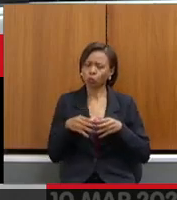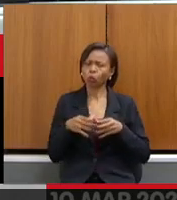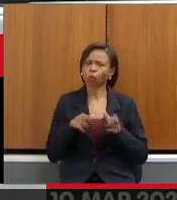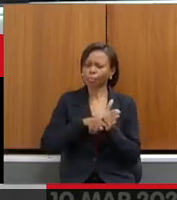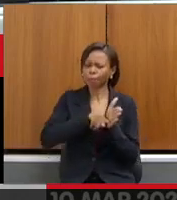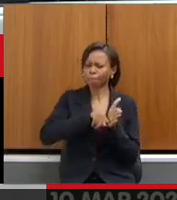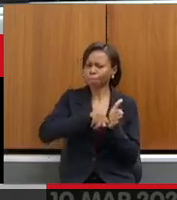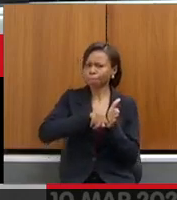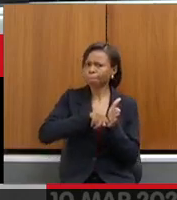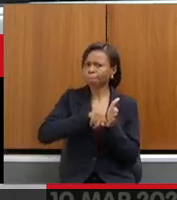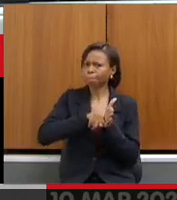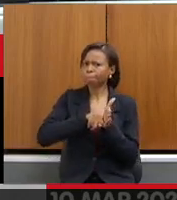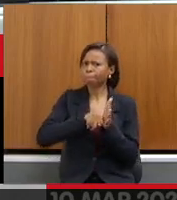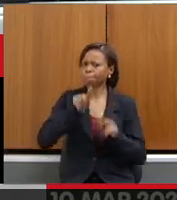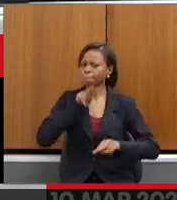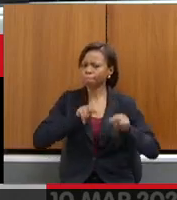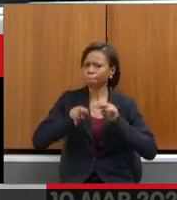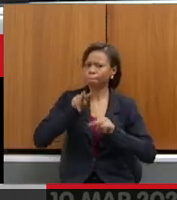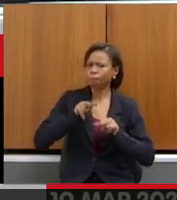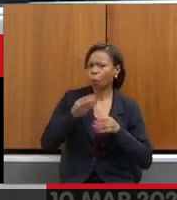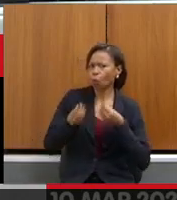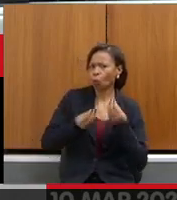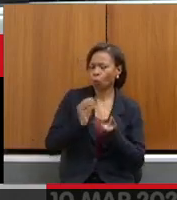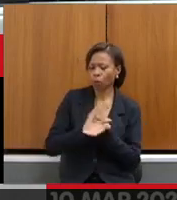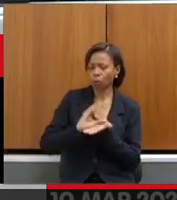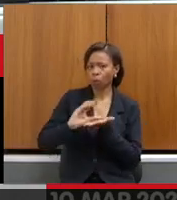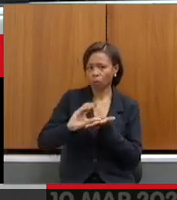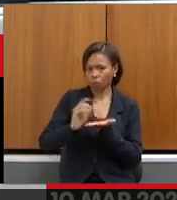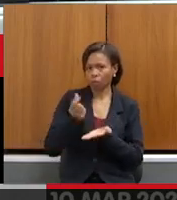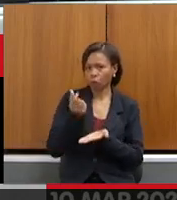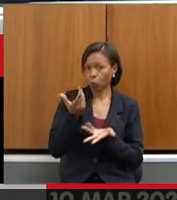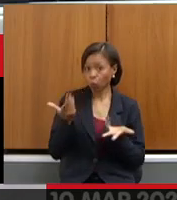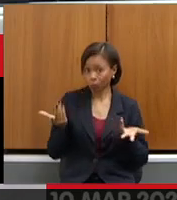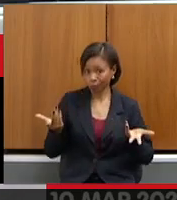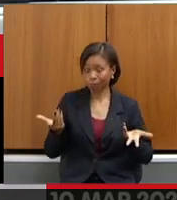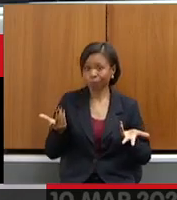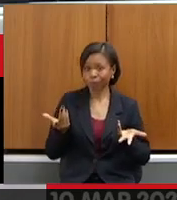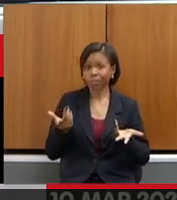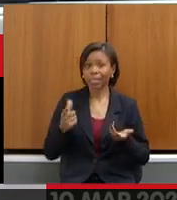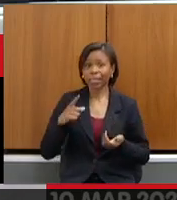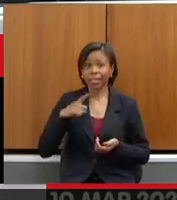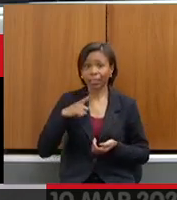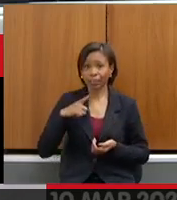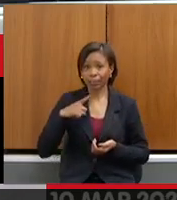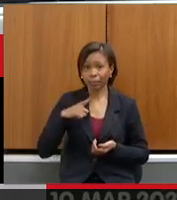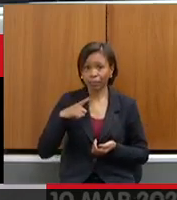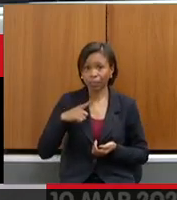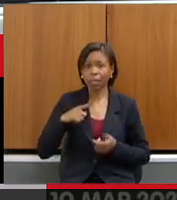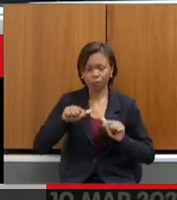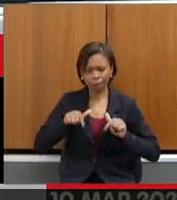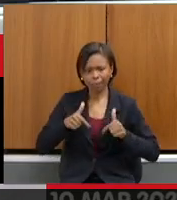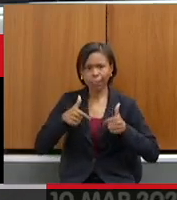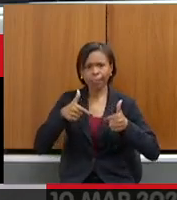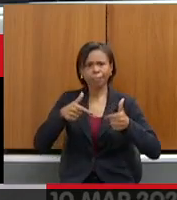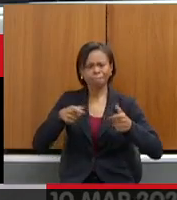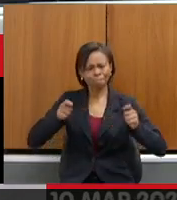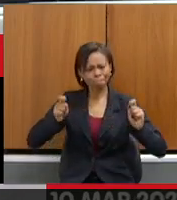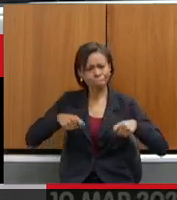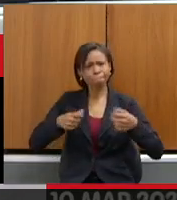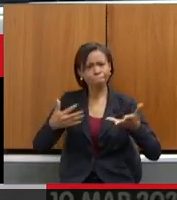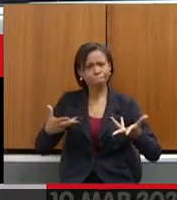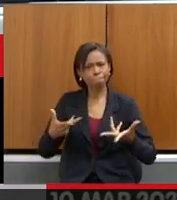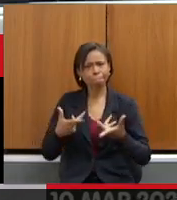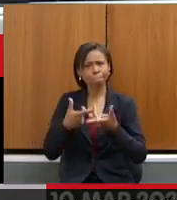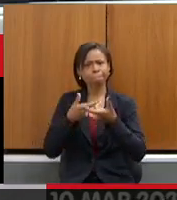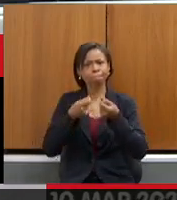averiguar todo o investimento desses recursos e ter uma ação enérgica e eficaz eficiente e